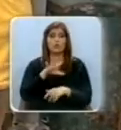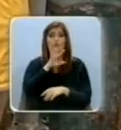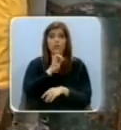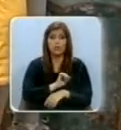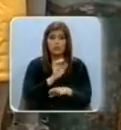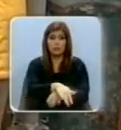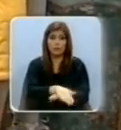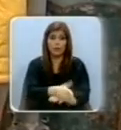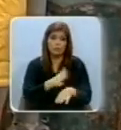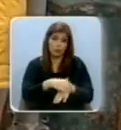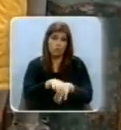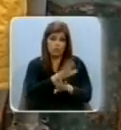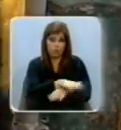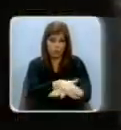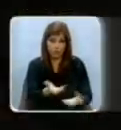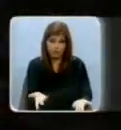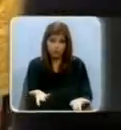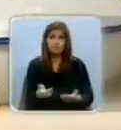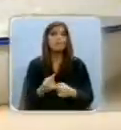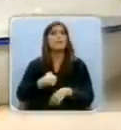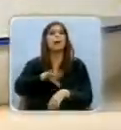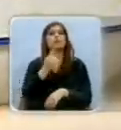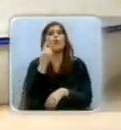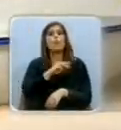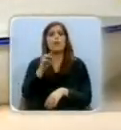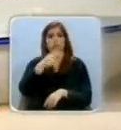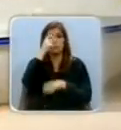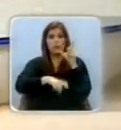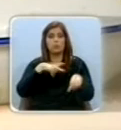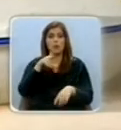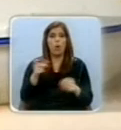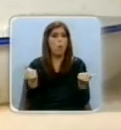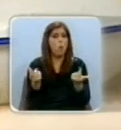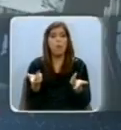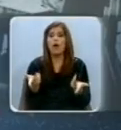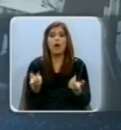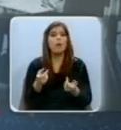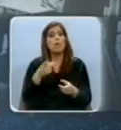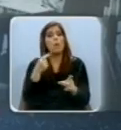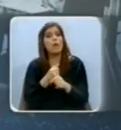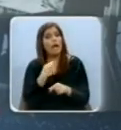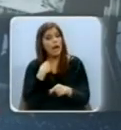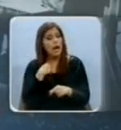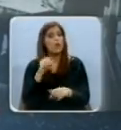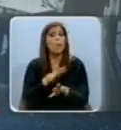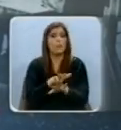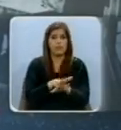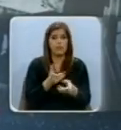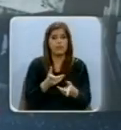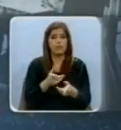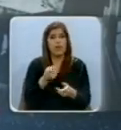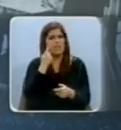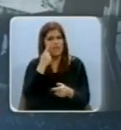estão desempregados. Mais de 1 milhão de portugueses não têm regularmente carne ou peixe à mesa. Vivem em privação